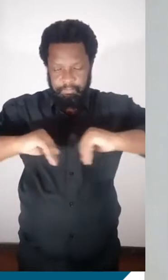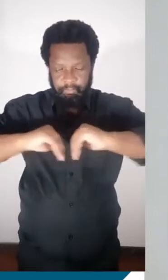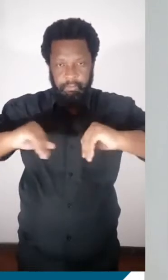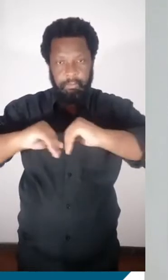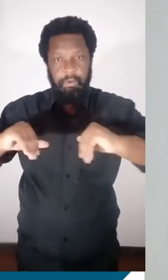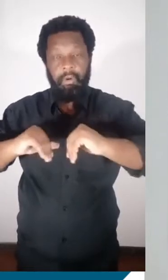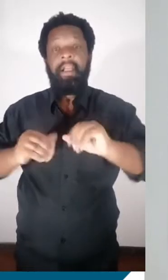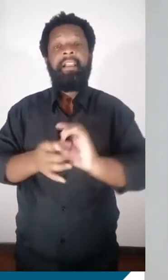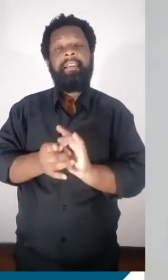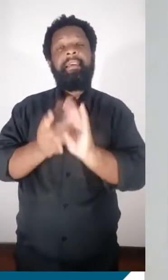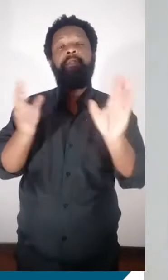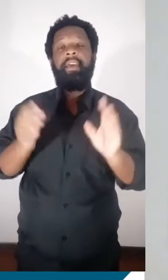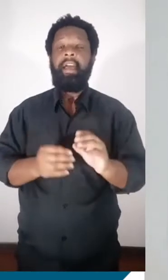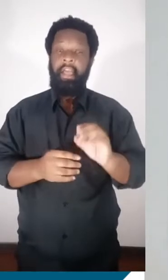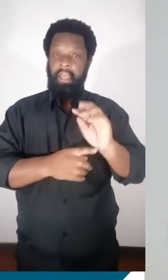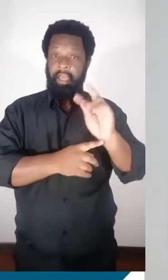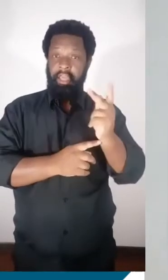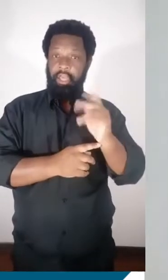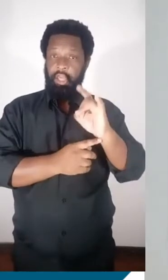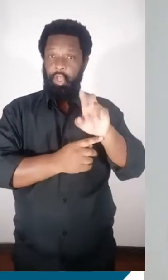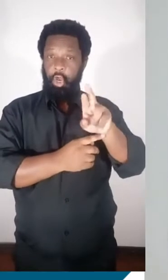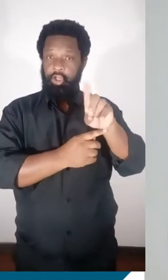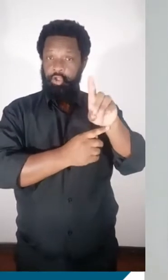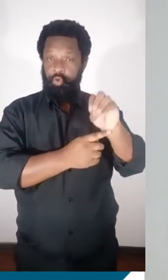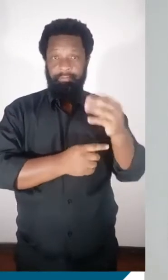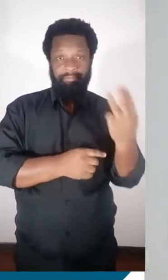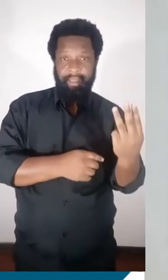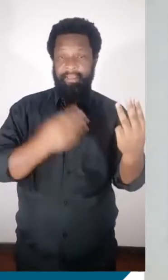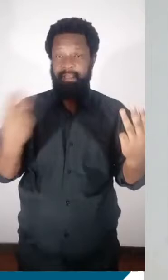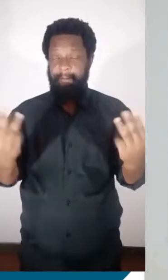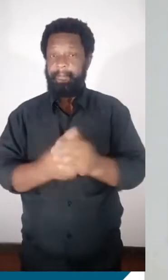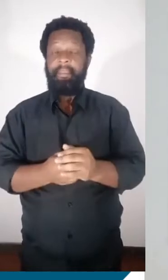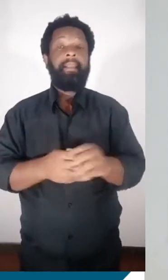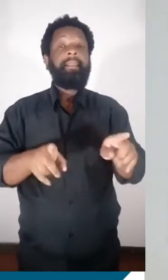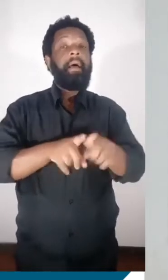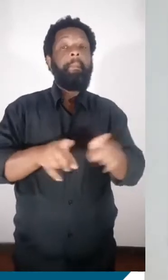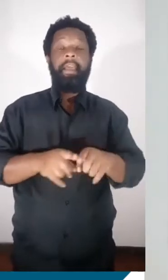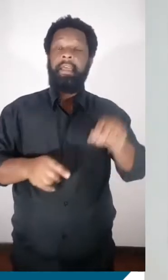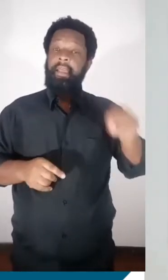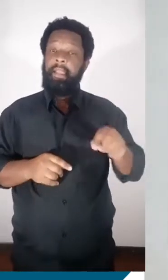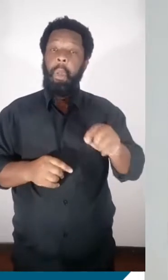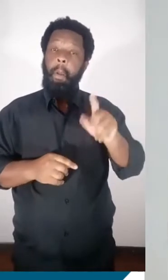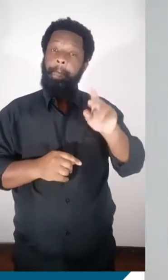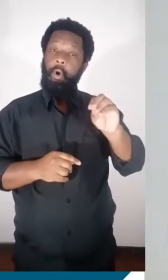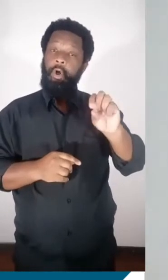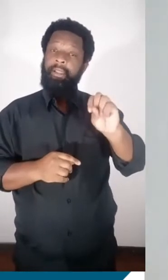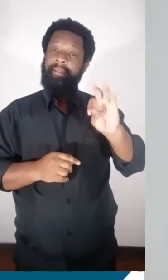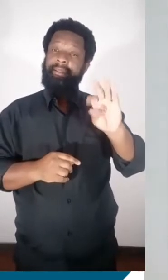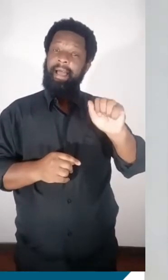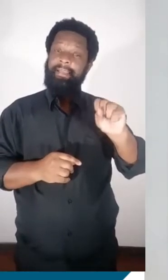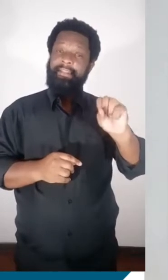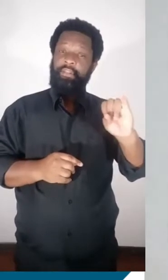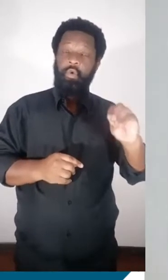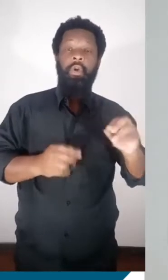dissociação iônica dele libera 3 hidróxidos, beleza? E o processo de de dissociação do hidróxido de potássio